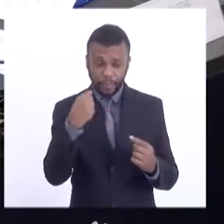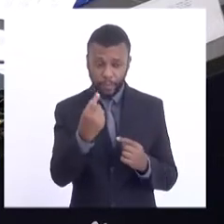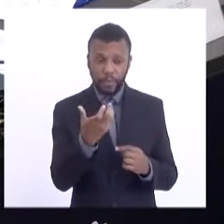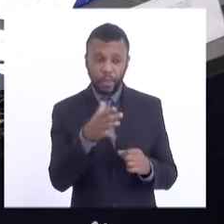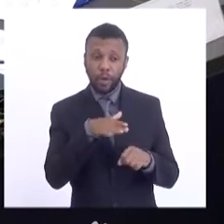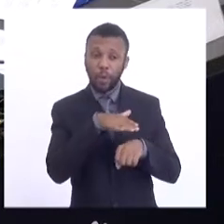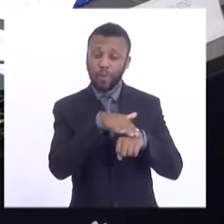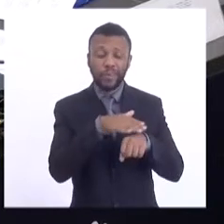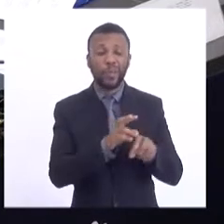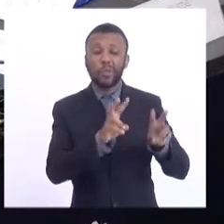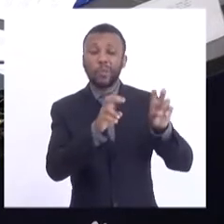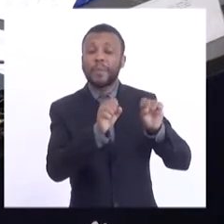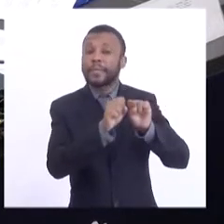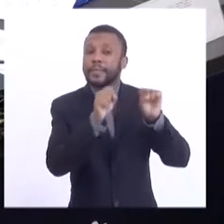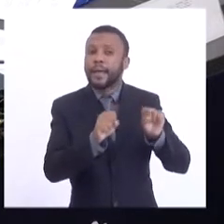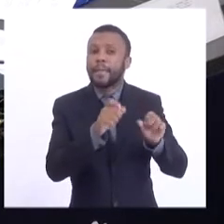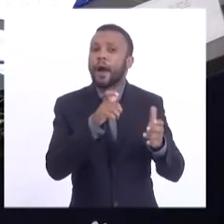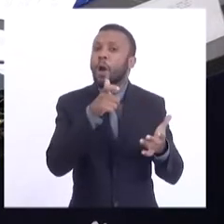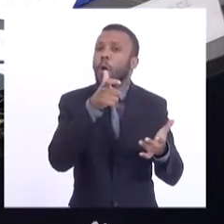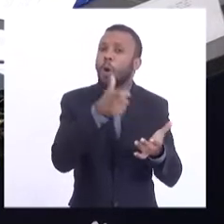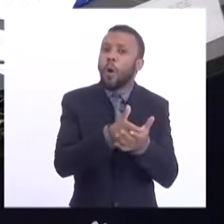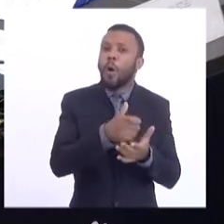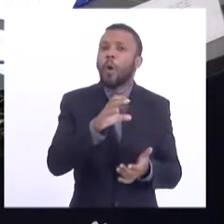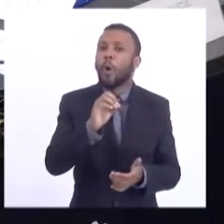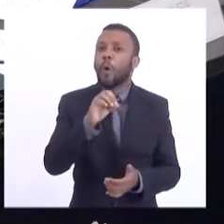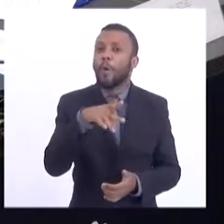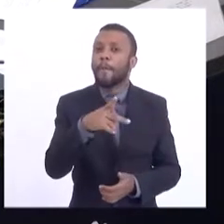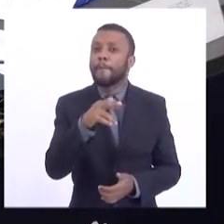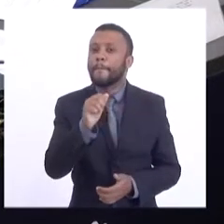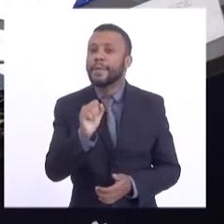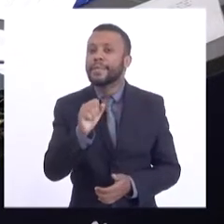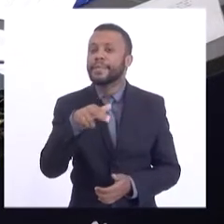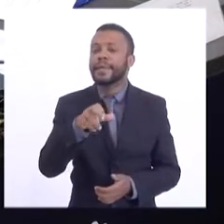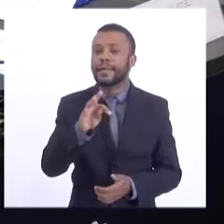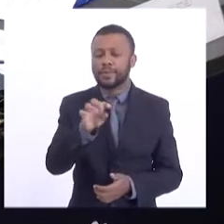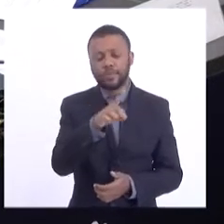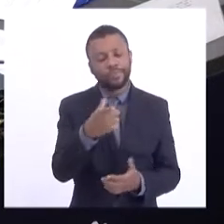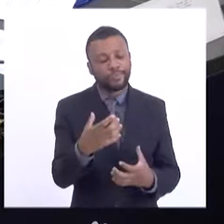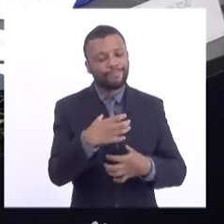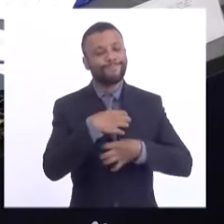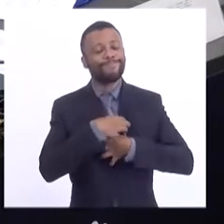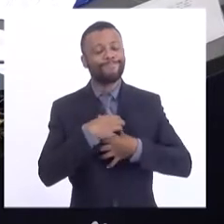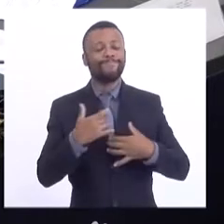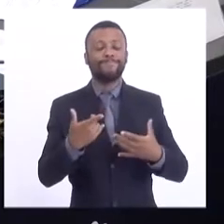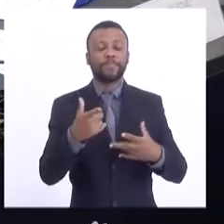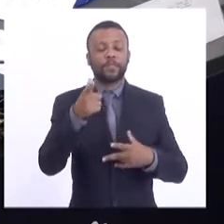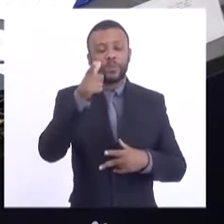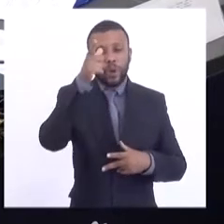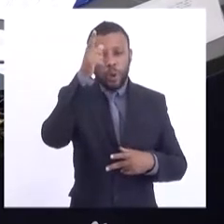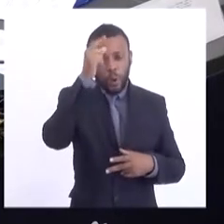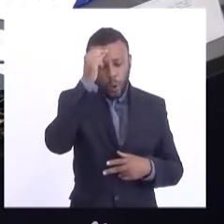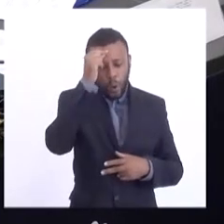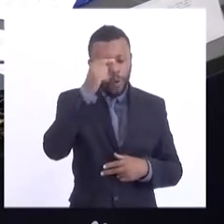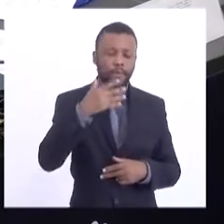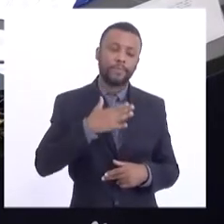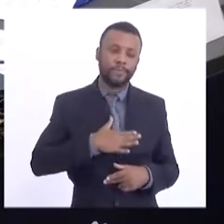sistema ComprasNet BA é só me deu um alento porque